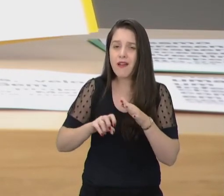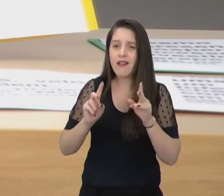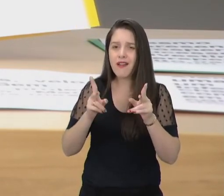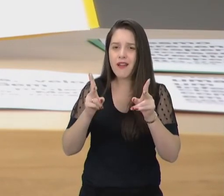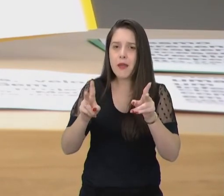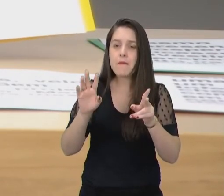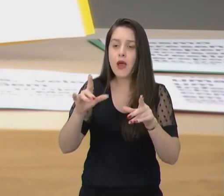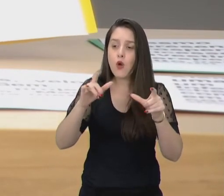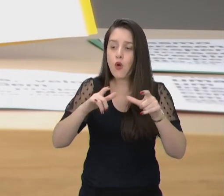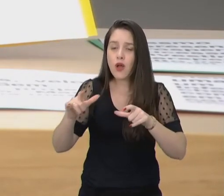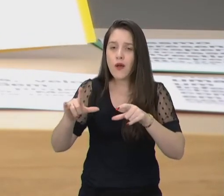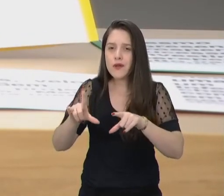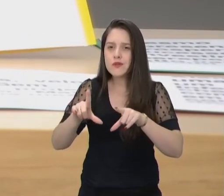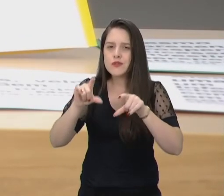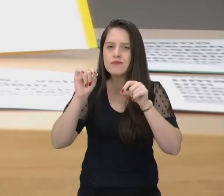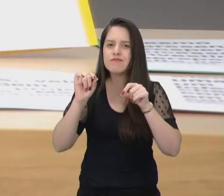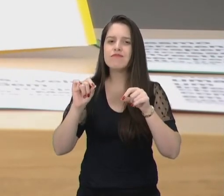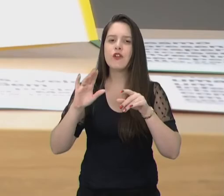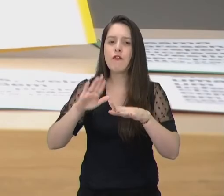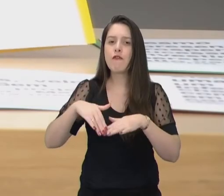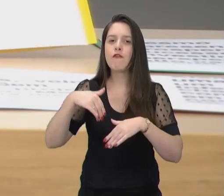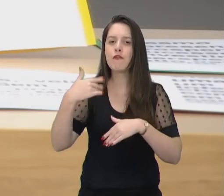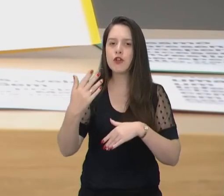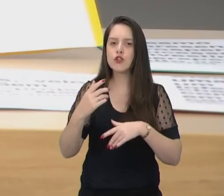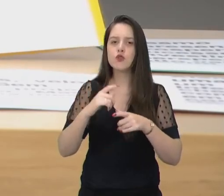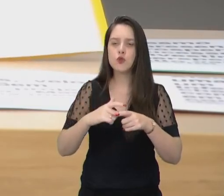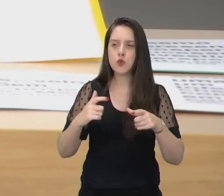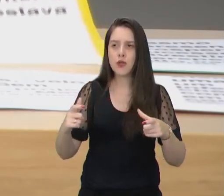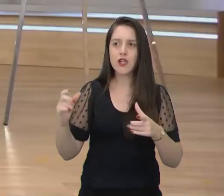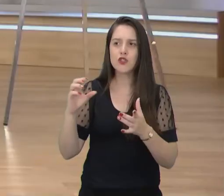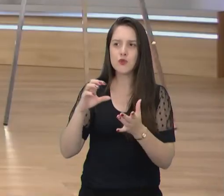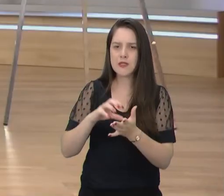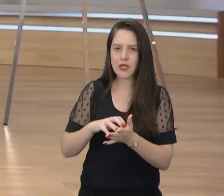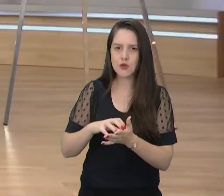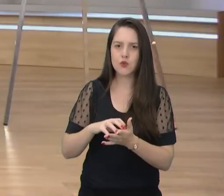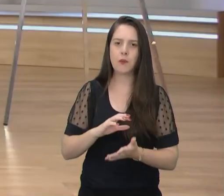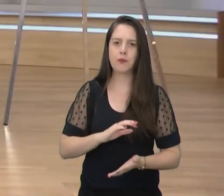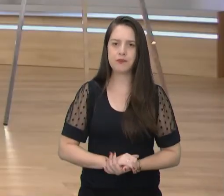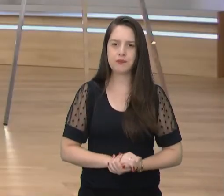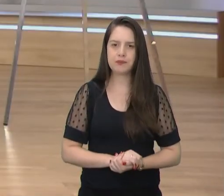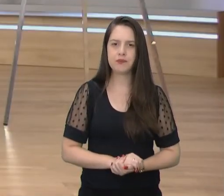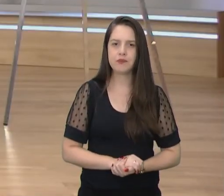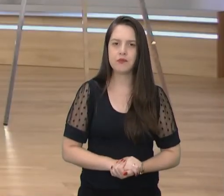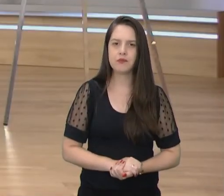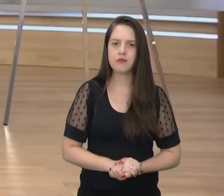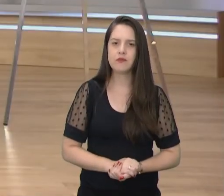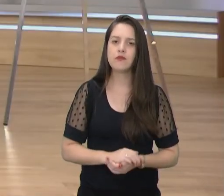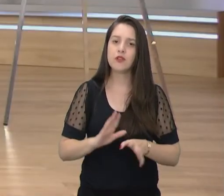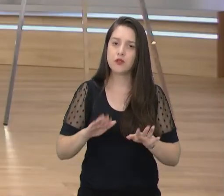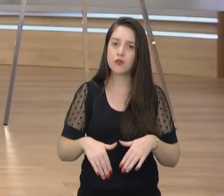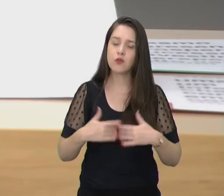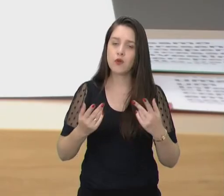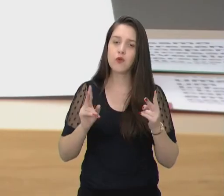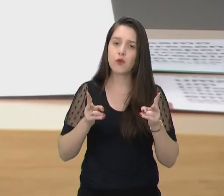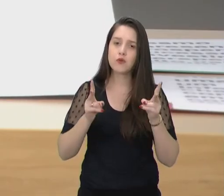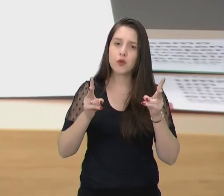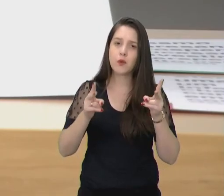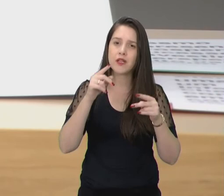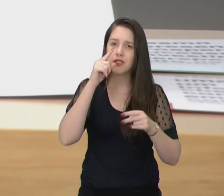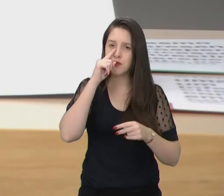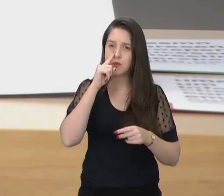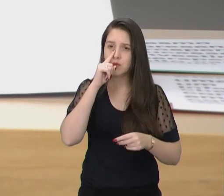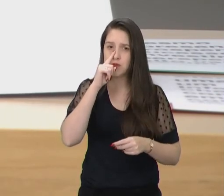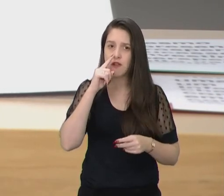local escolhido estava fora do grande centro. Vamos lá. Como consequência dos riscos,